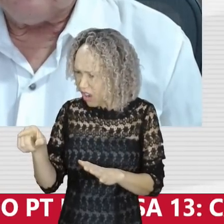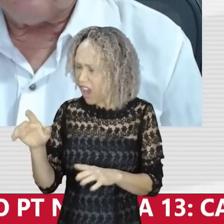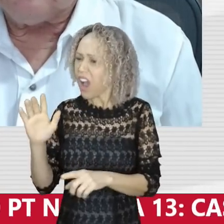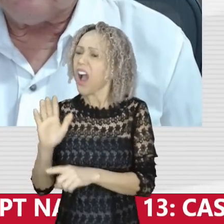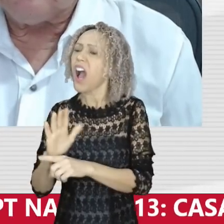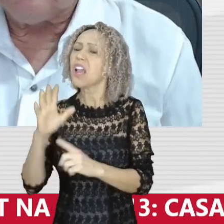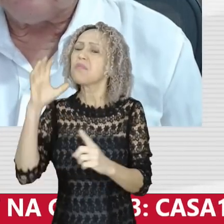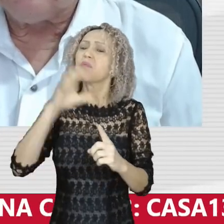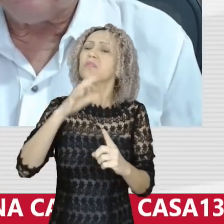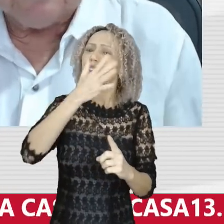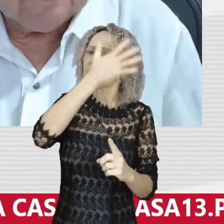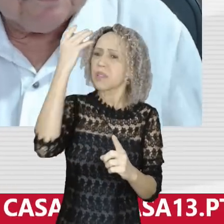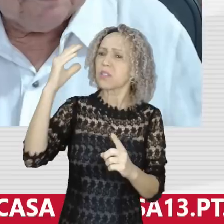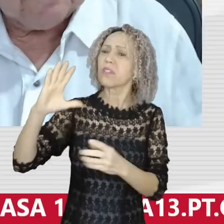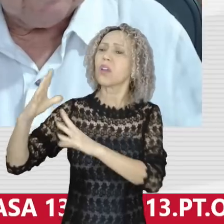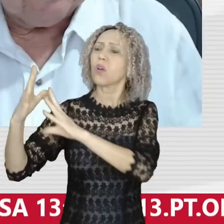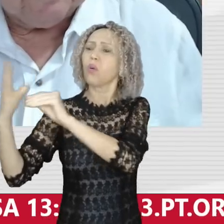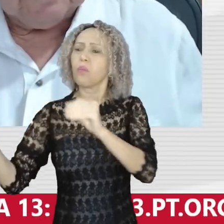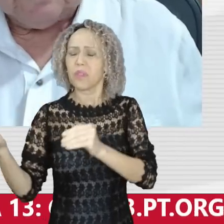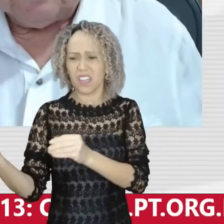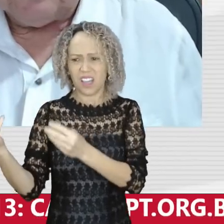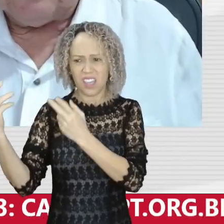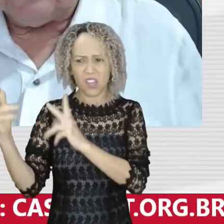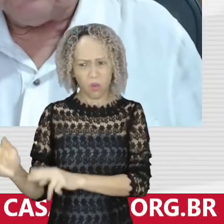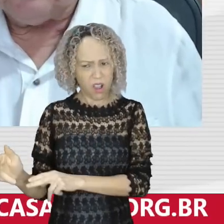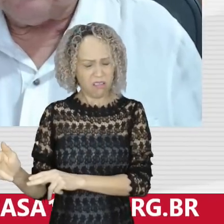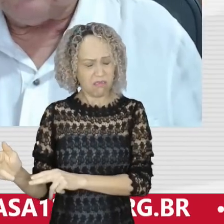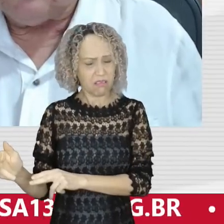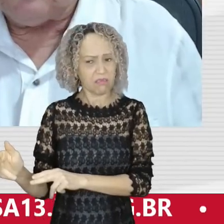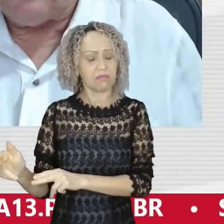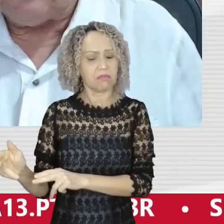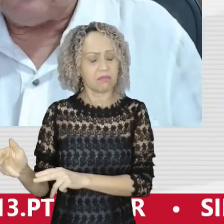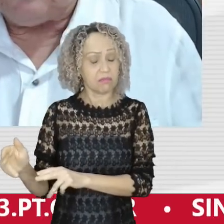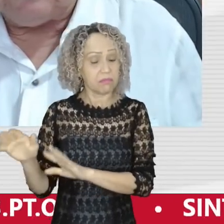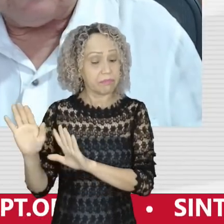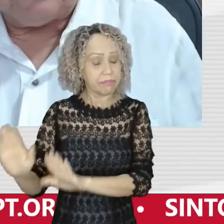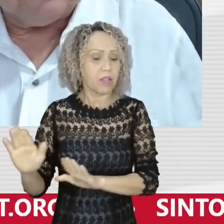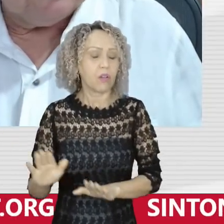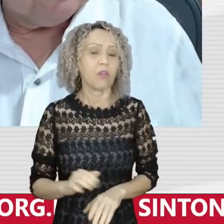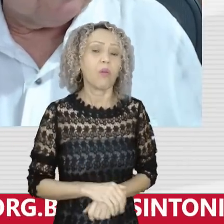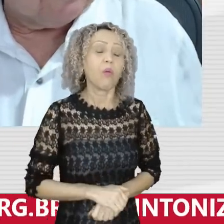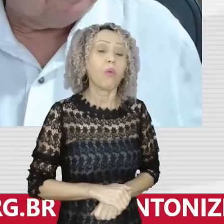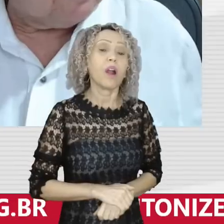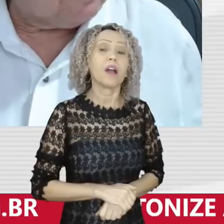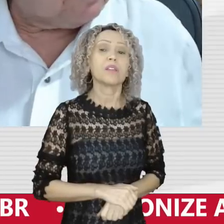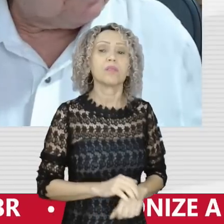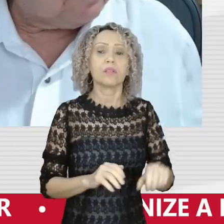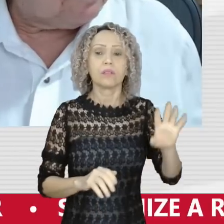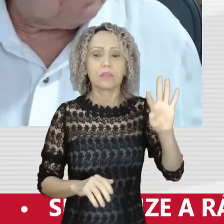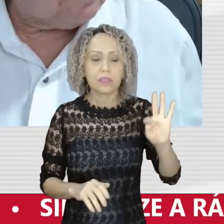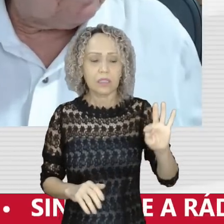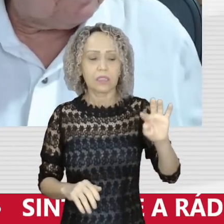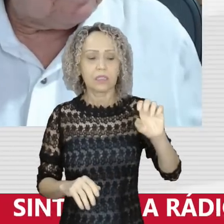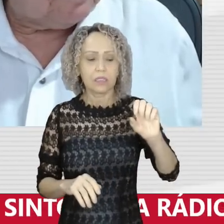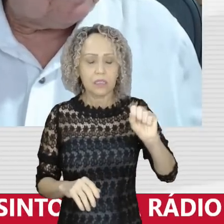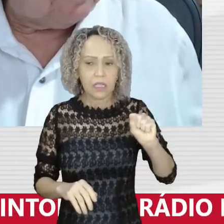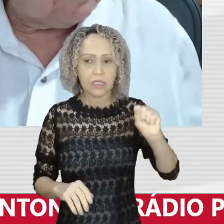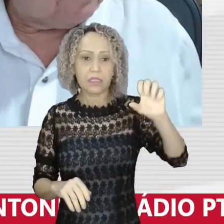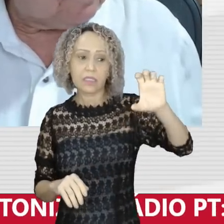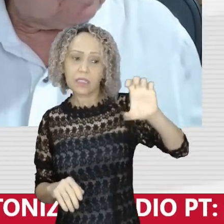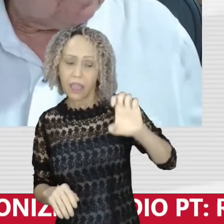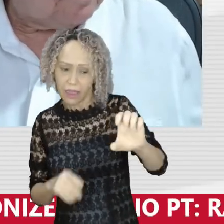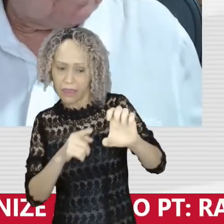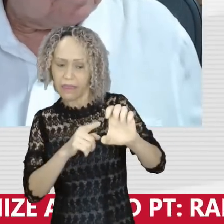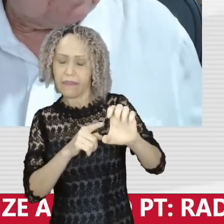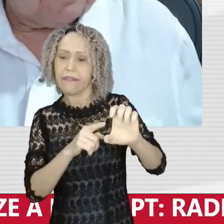o presidente toma essa atitude, realmente o TSE agindo e mostrando para a população que